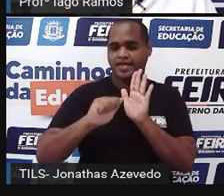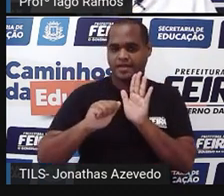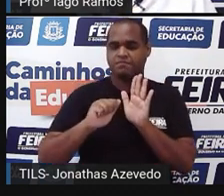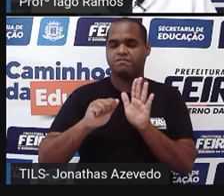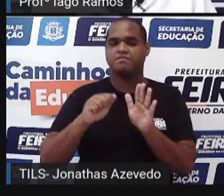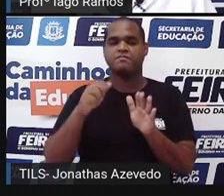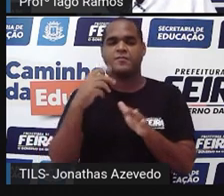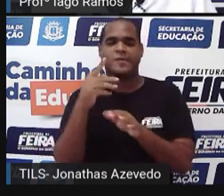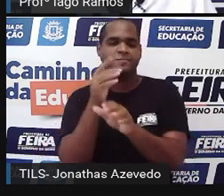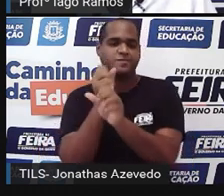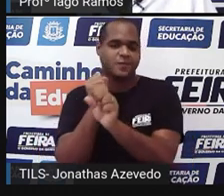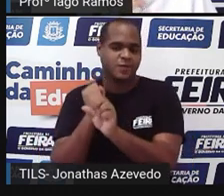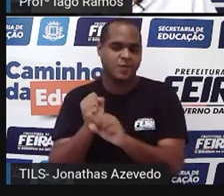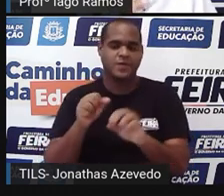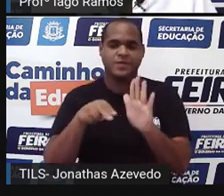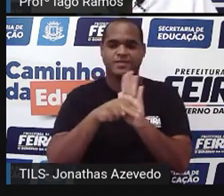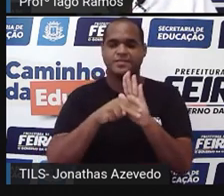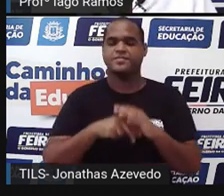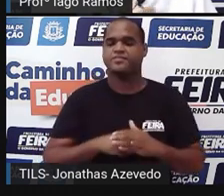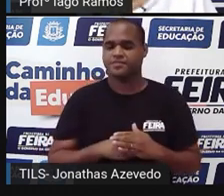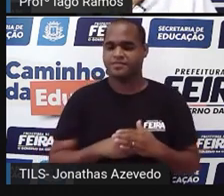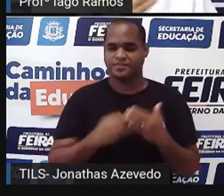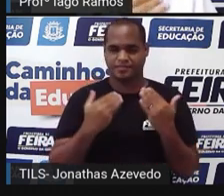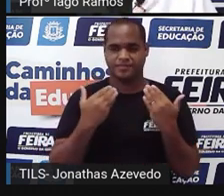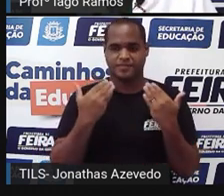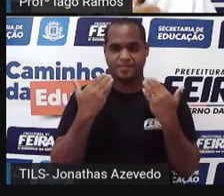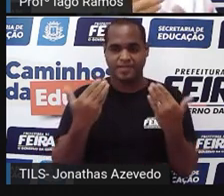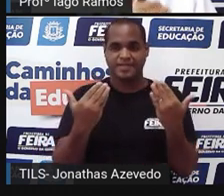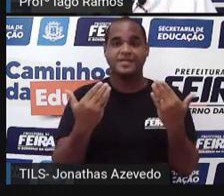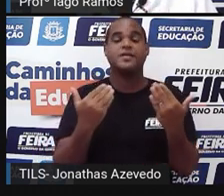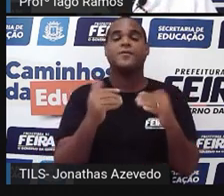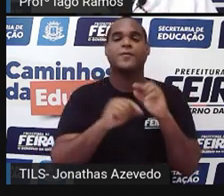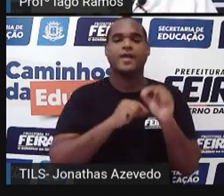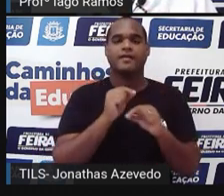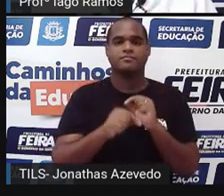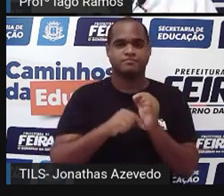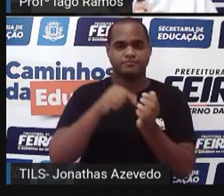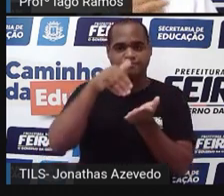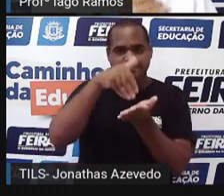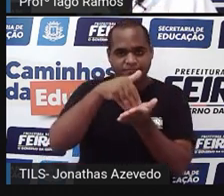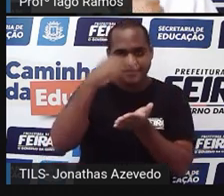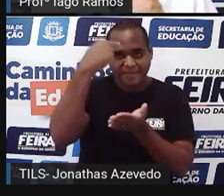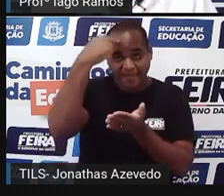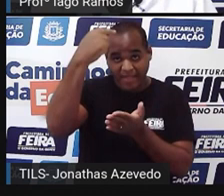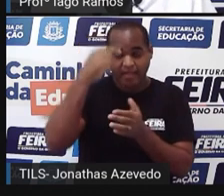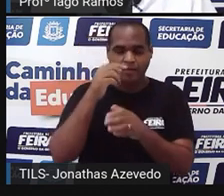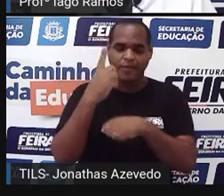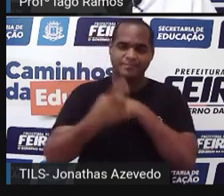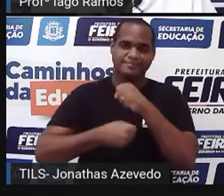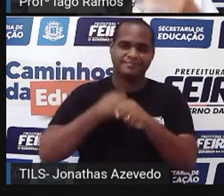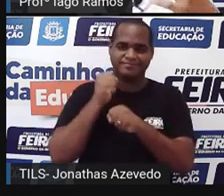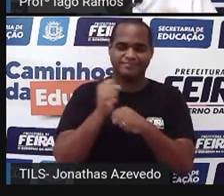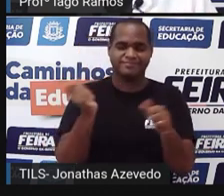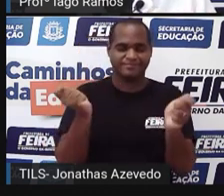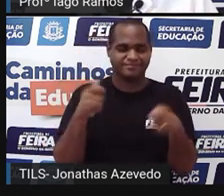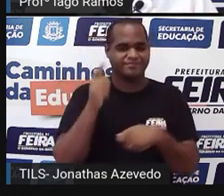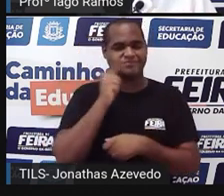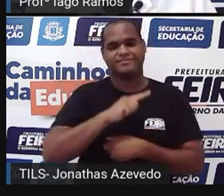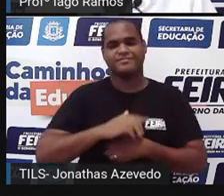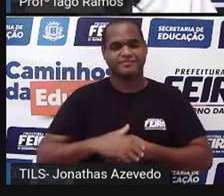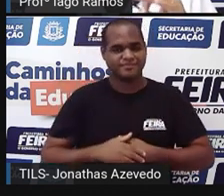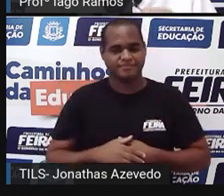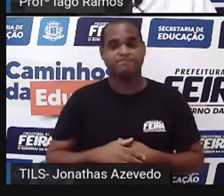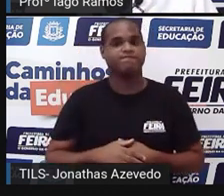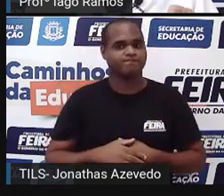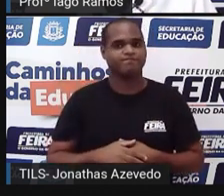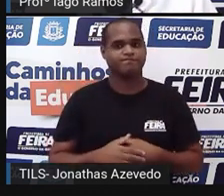das suas notas que representa a sua média final né do ano letivo são Primeiro